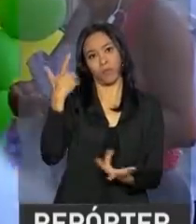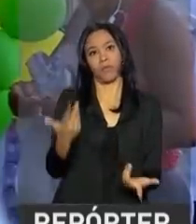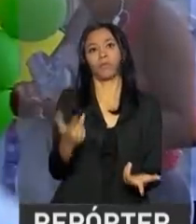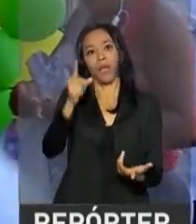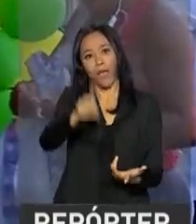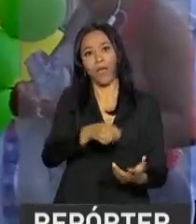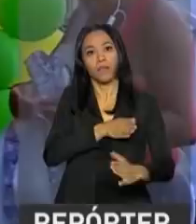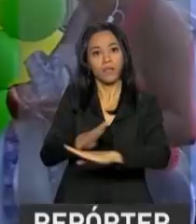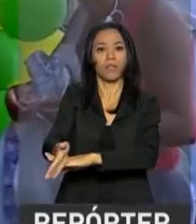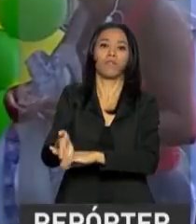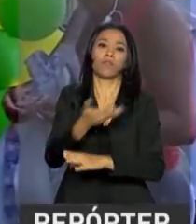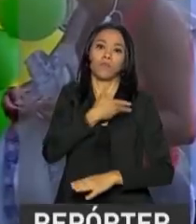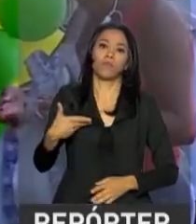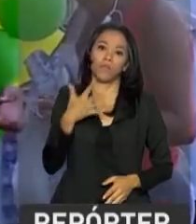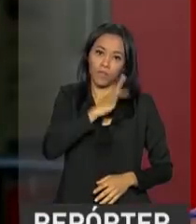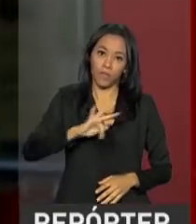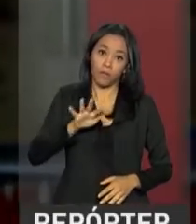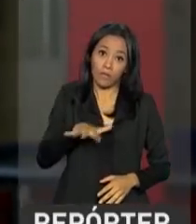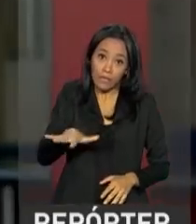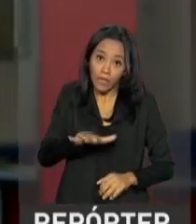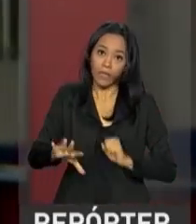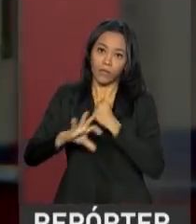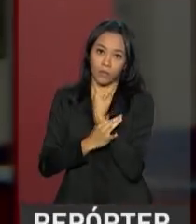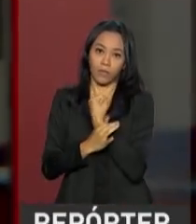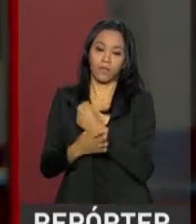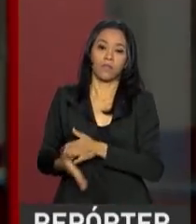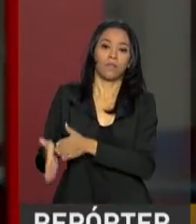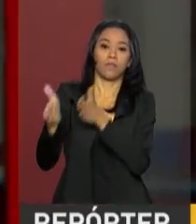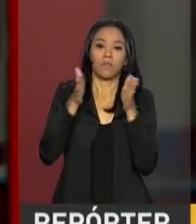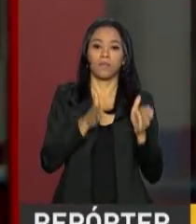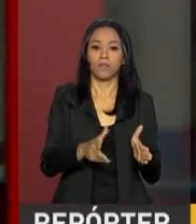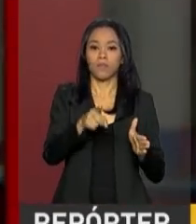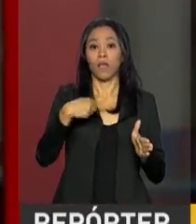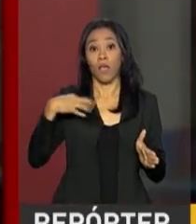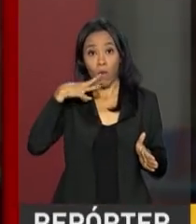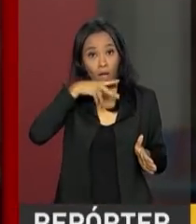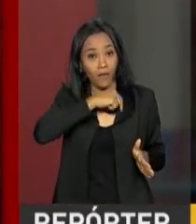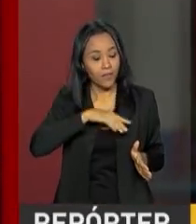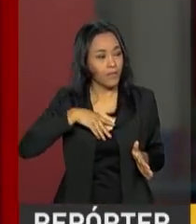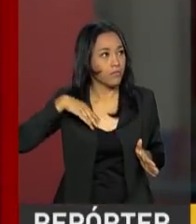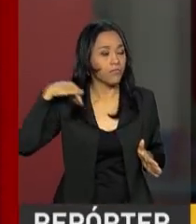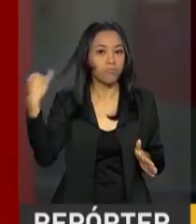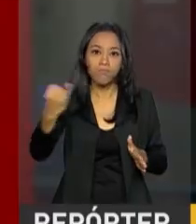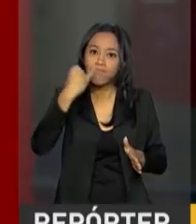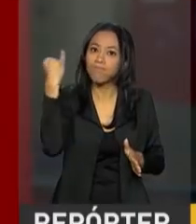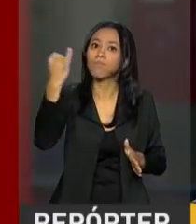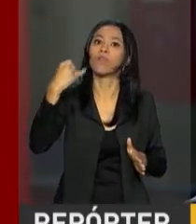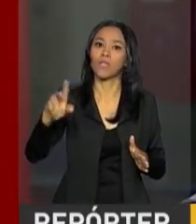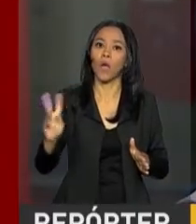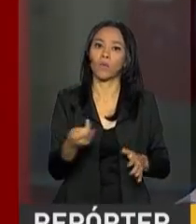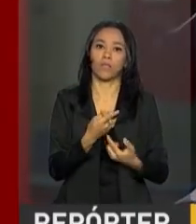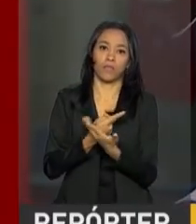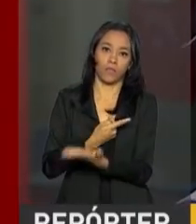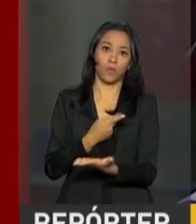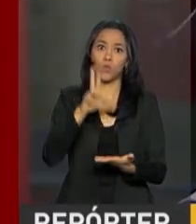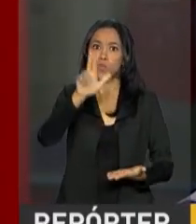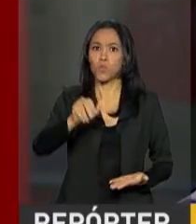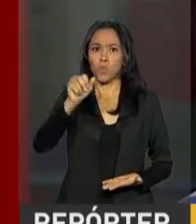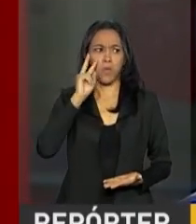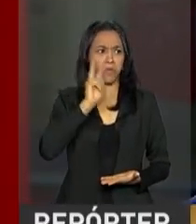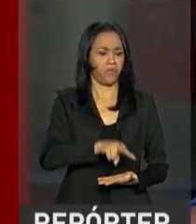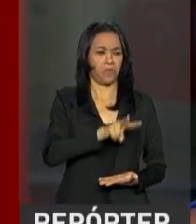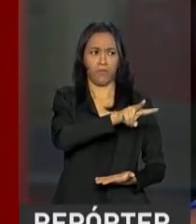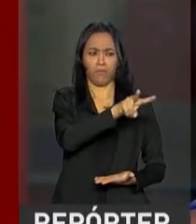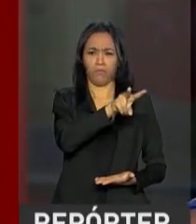federal na segurança pública eu acho essencial né que isso aconteça nunca viu bairro